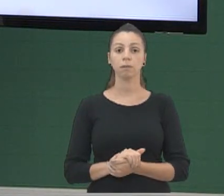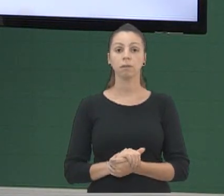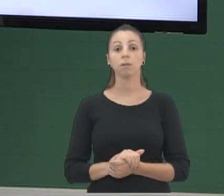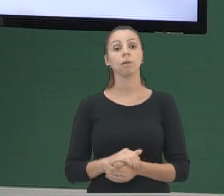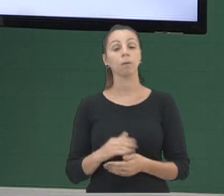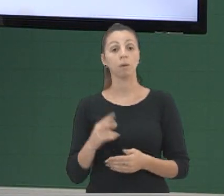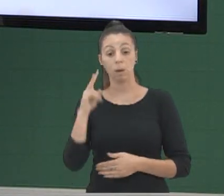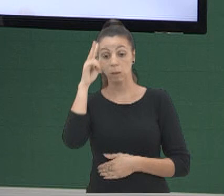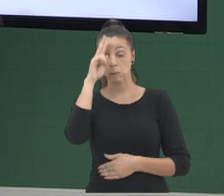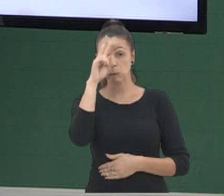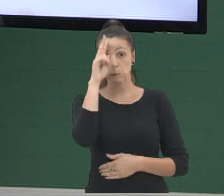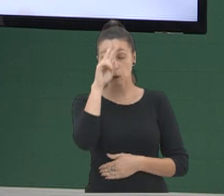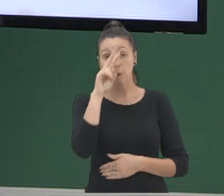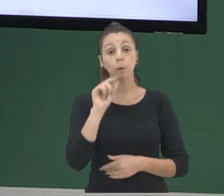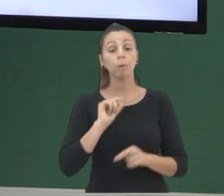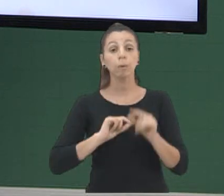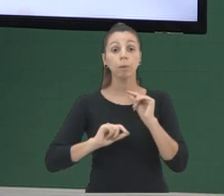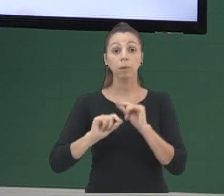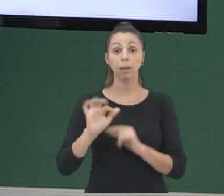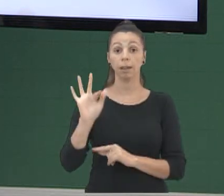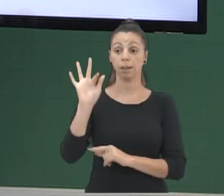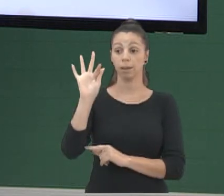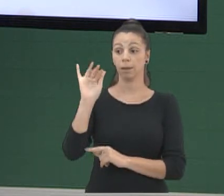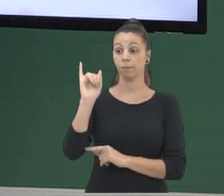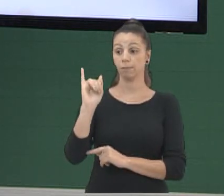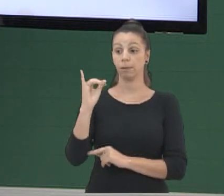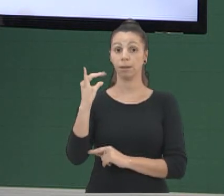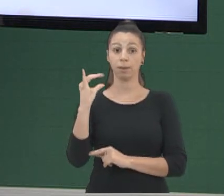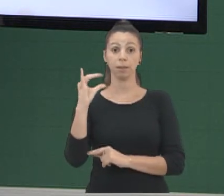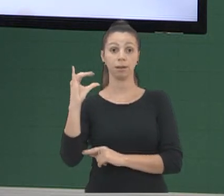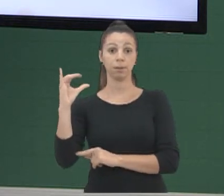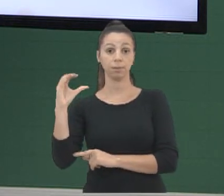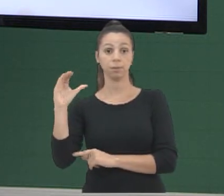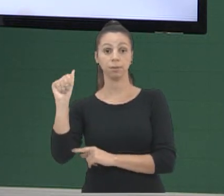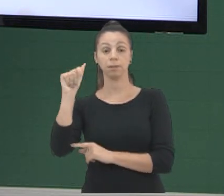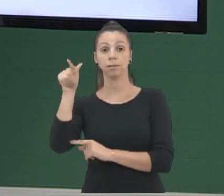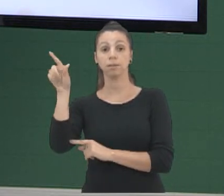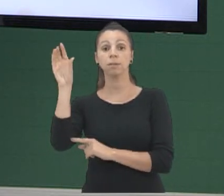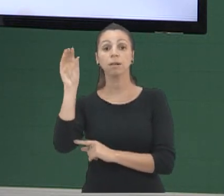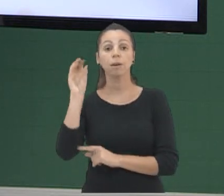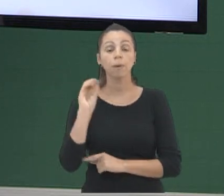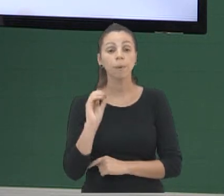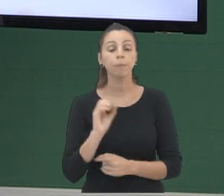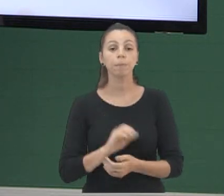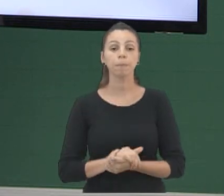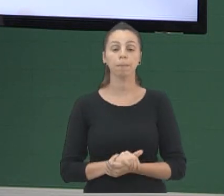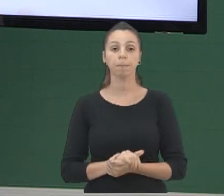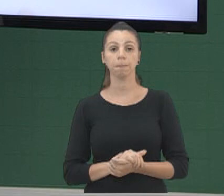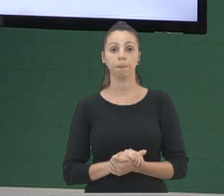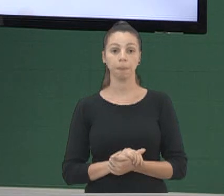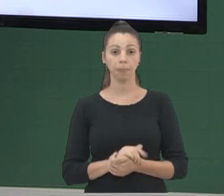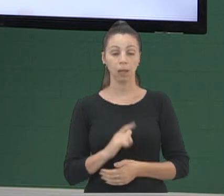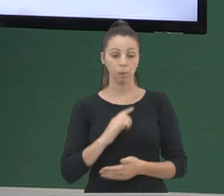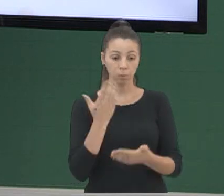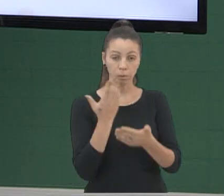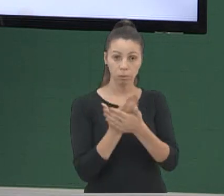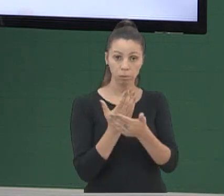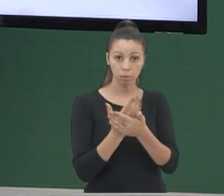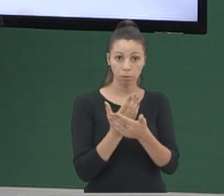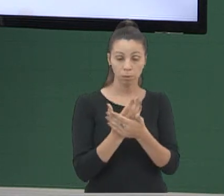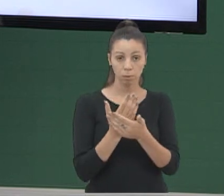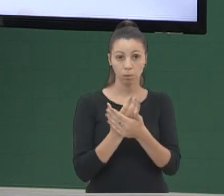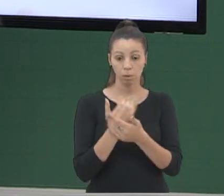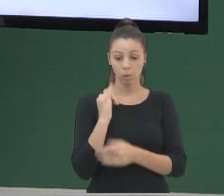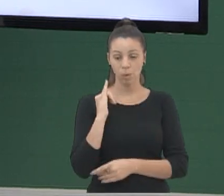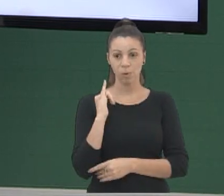ficção, a gente não está falando do texto, do relato ou da notícia que a gente estudou há dias aí. Nós estudamos notícia, que